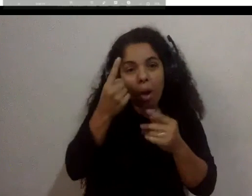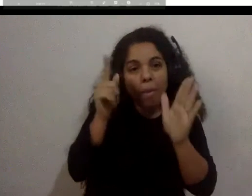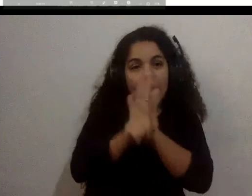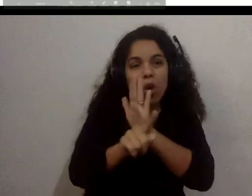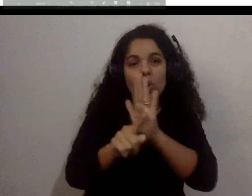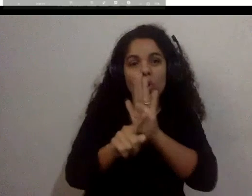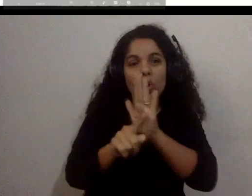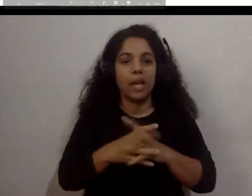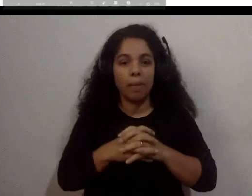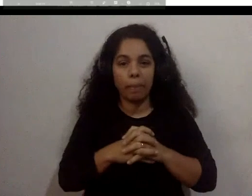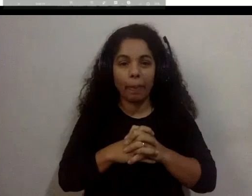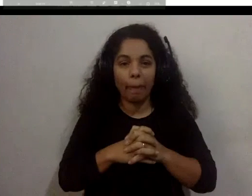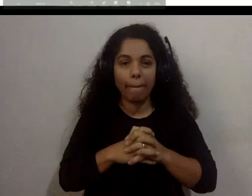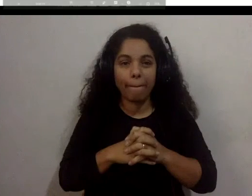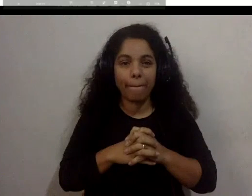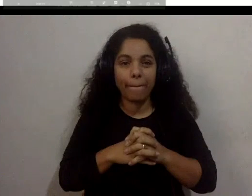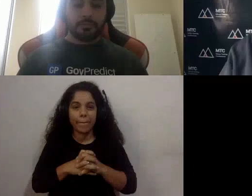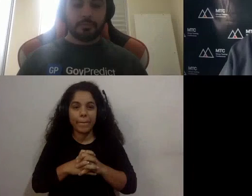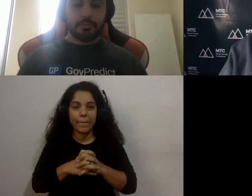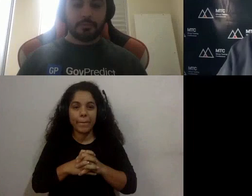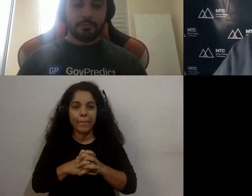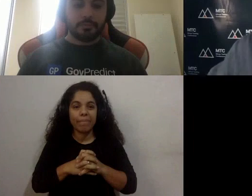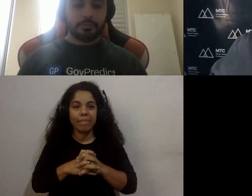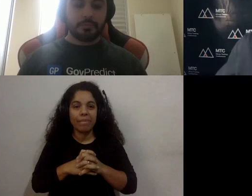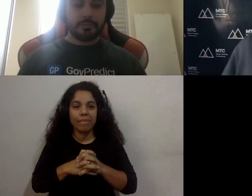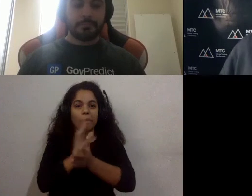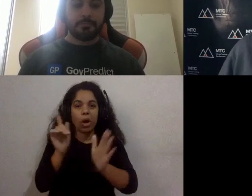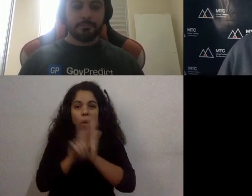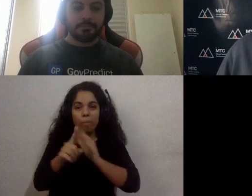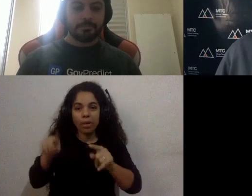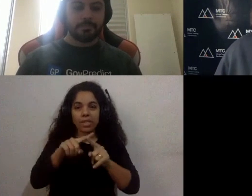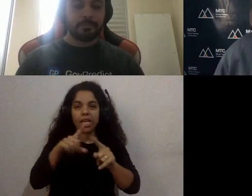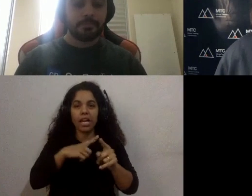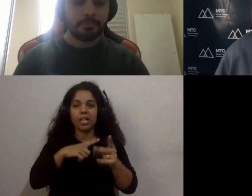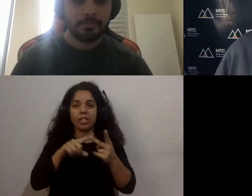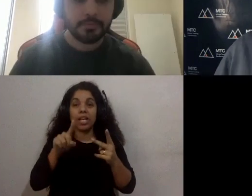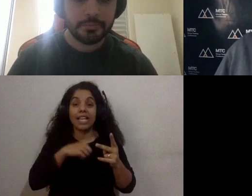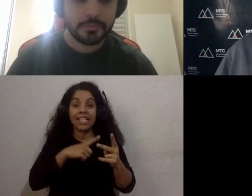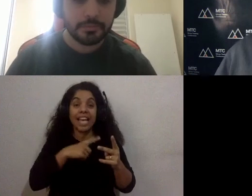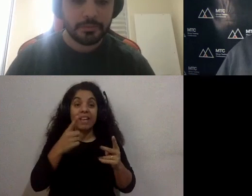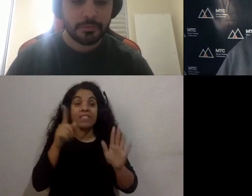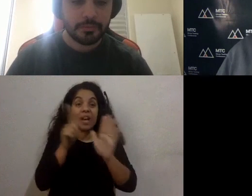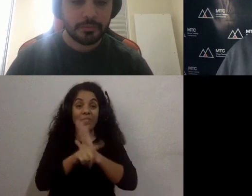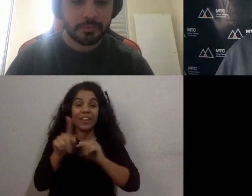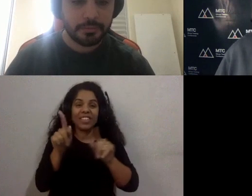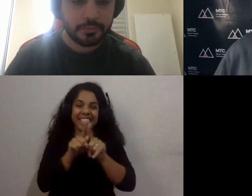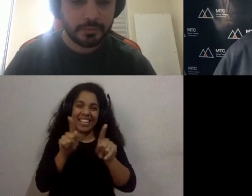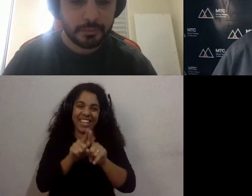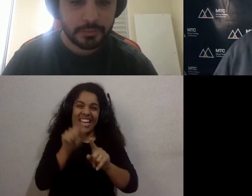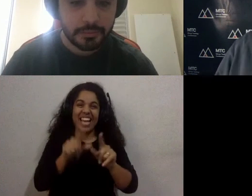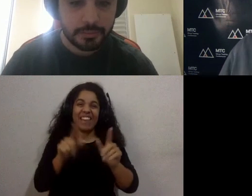perguntinha do Slido. Temos aqui também uma pergunta que é a pergunta